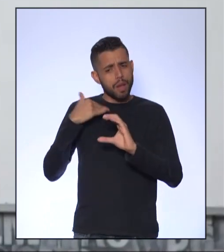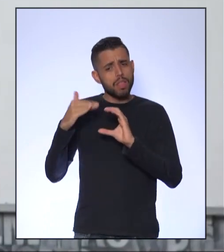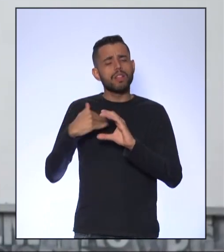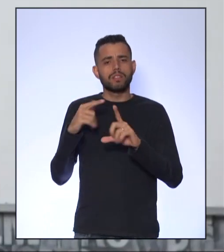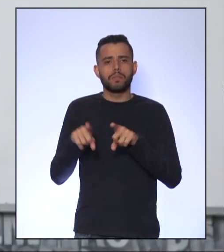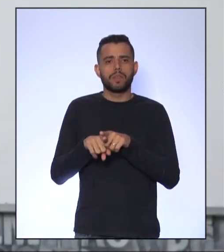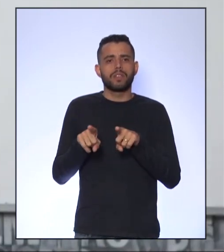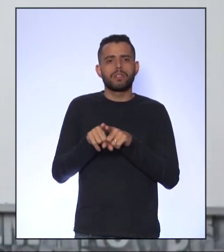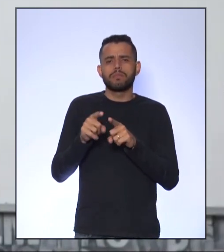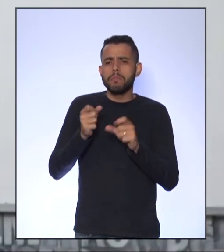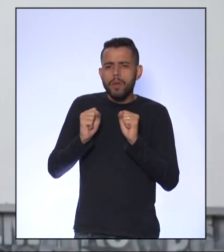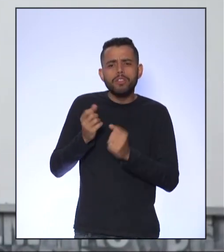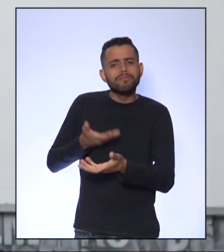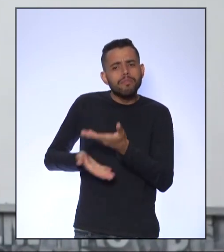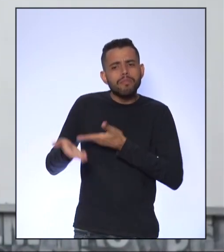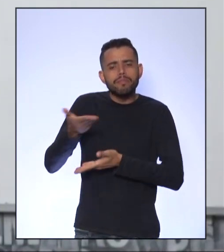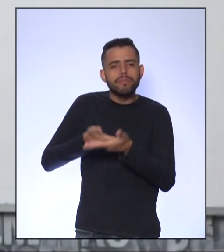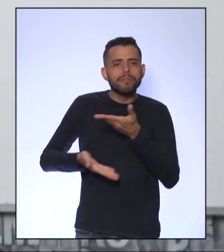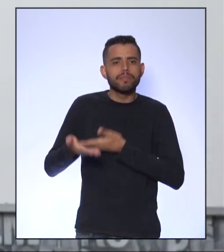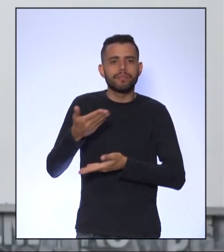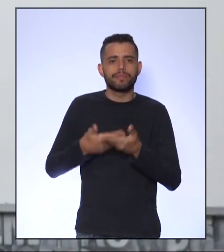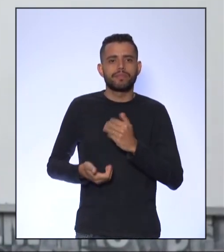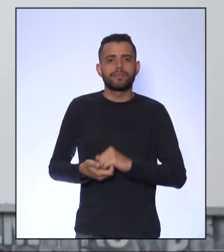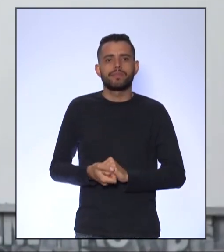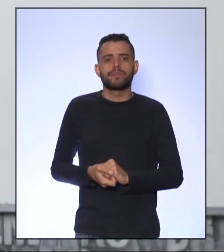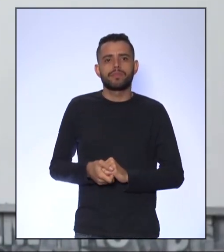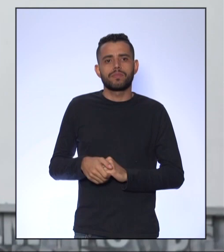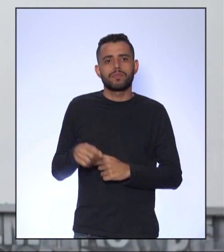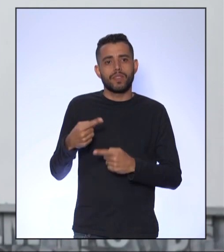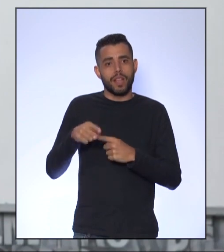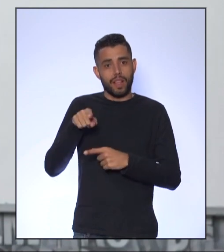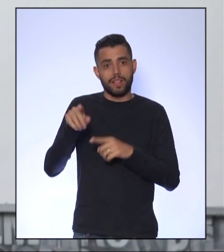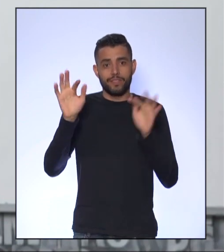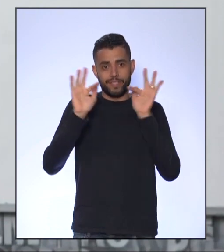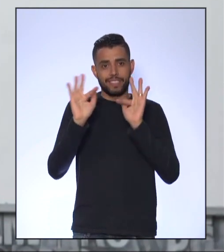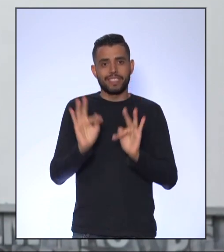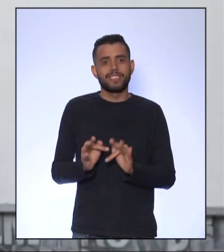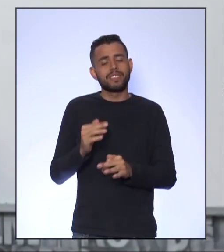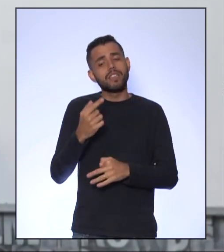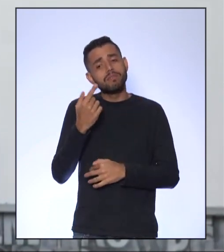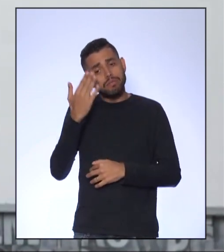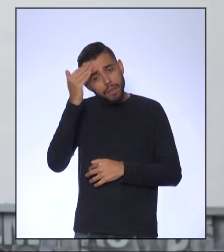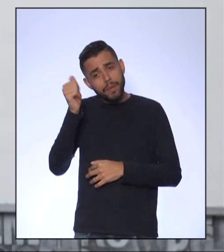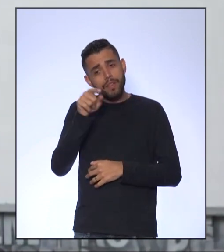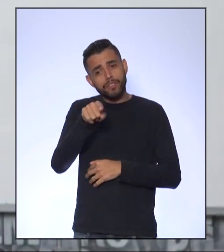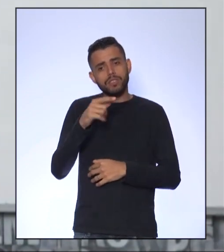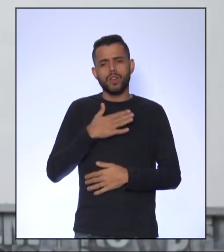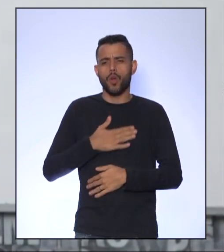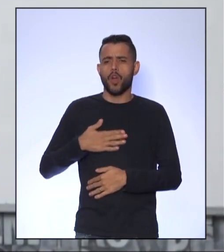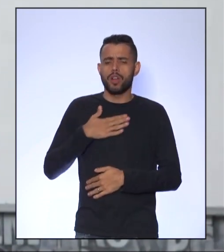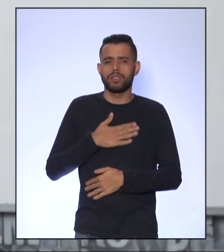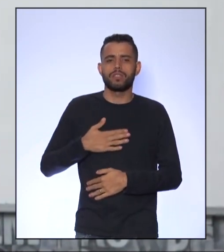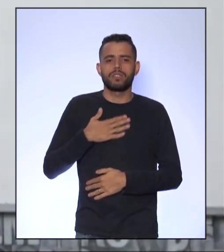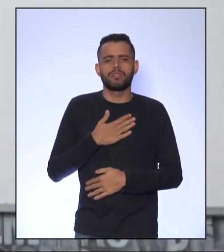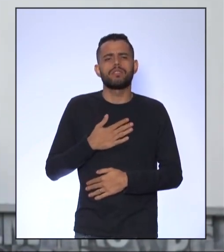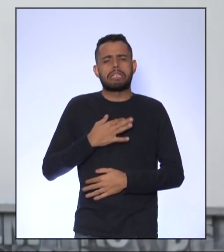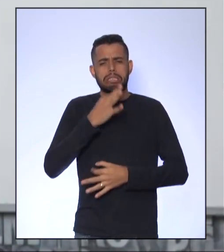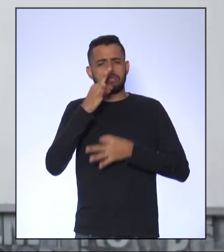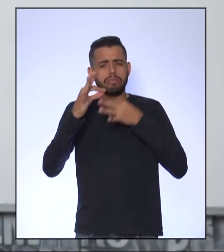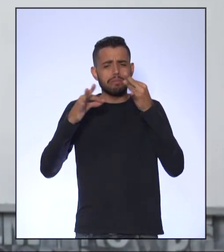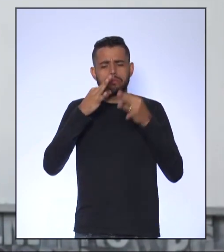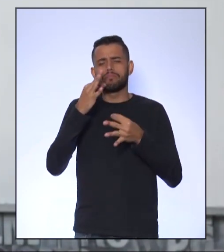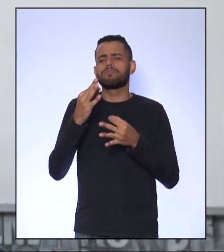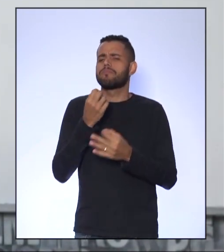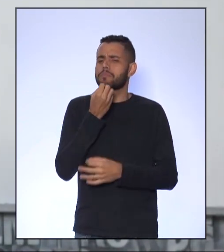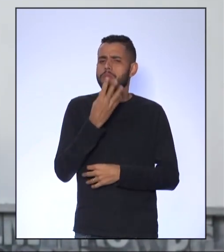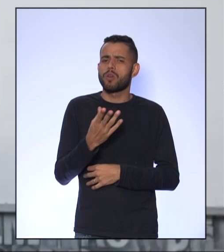bate-papo. Interage aí com a nossa mediadora. Ela fica feliz. Eu quero saber se você está gostando, tá? Críticas são sempre